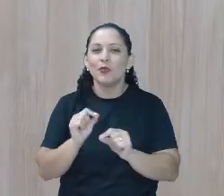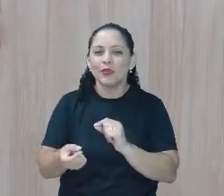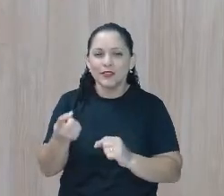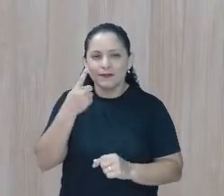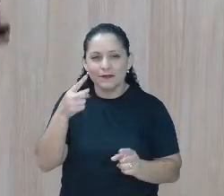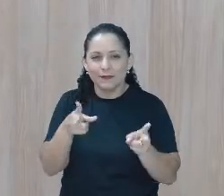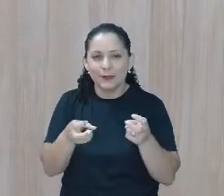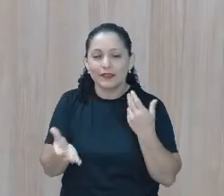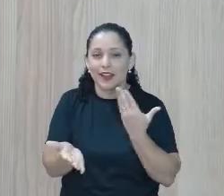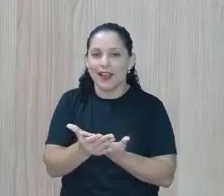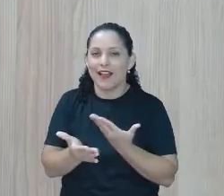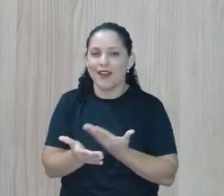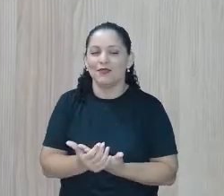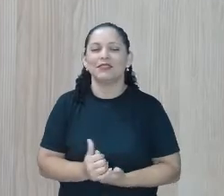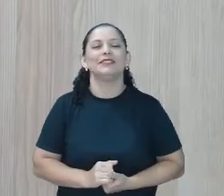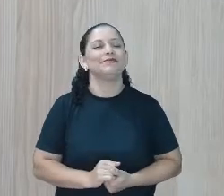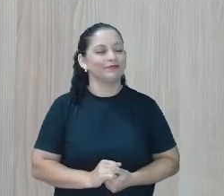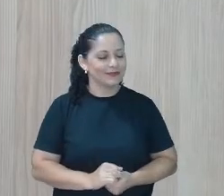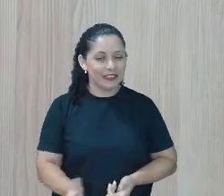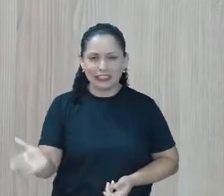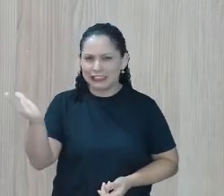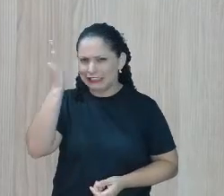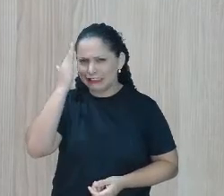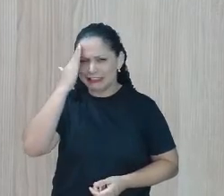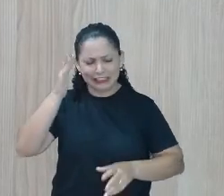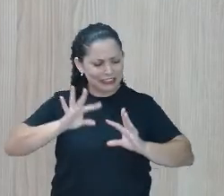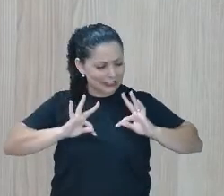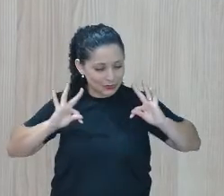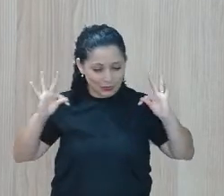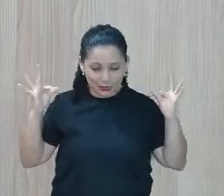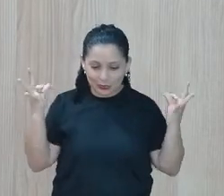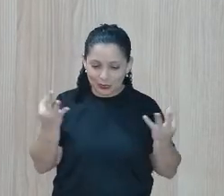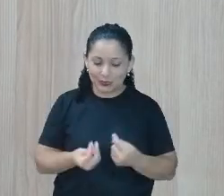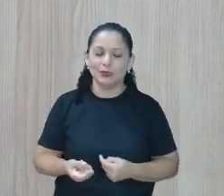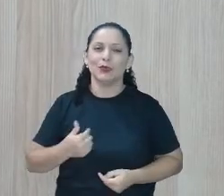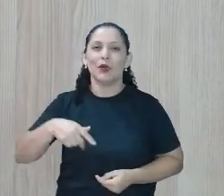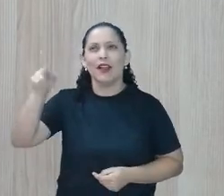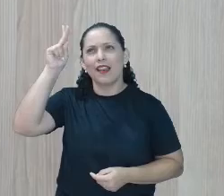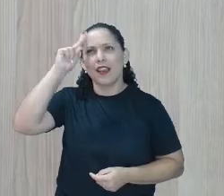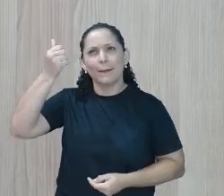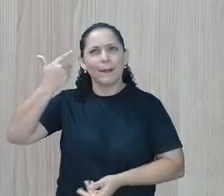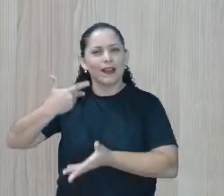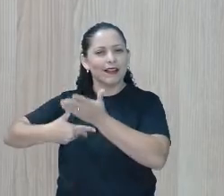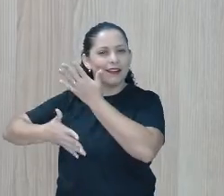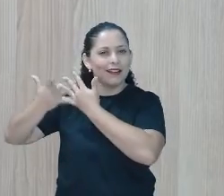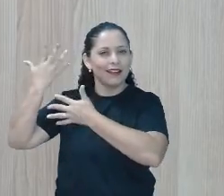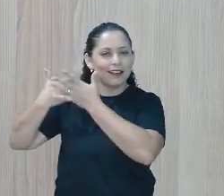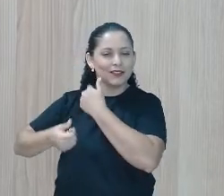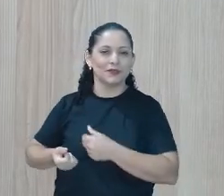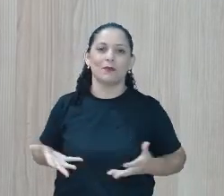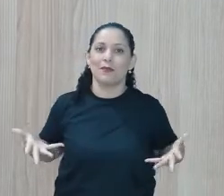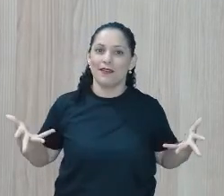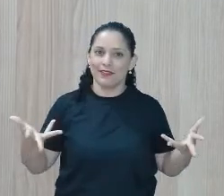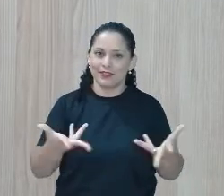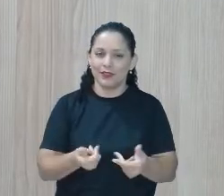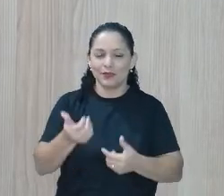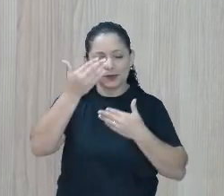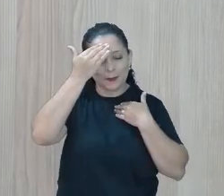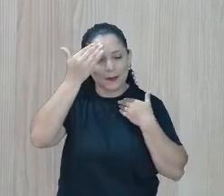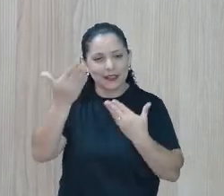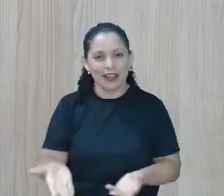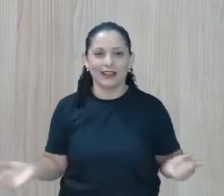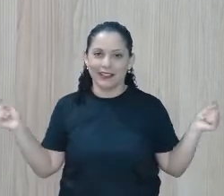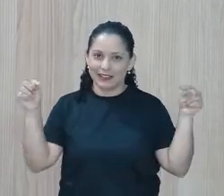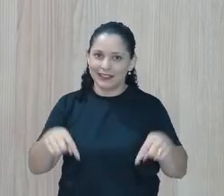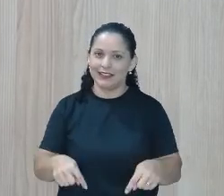aula? Fale comigo. Gente, eu entendi tudo. Eu estou relembrando e está sendo fantástico. Obrigada pela acolhida, obrigada